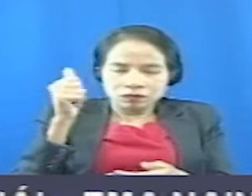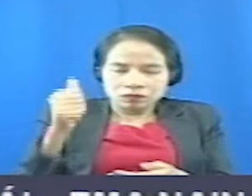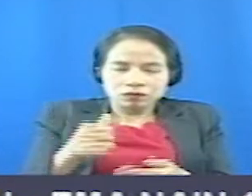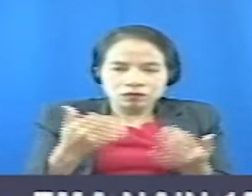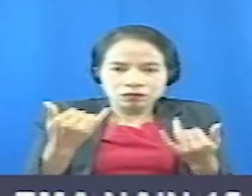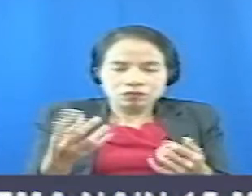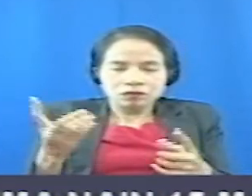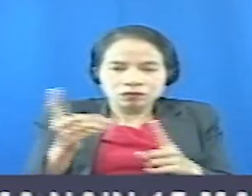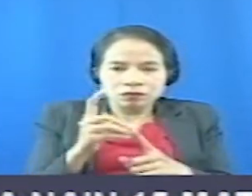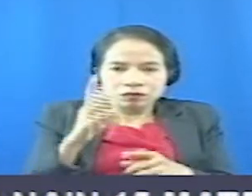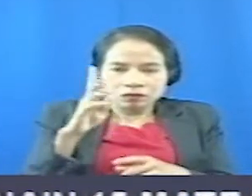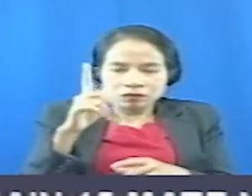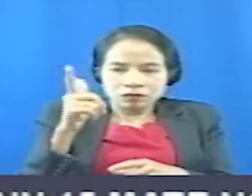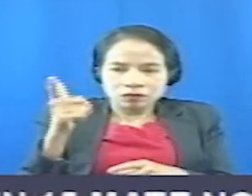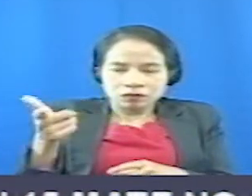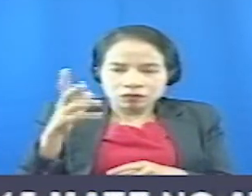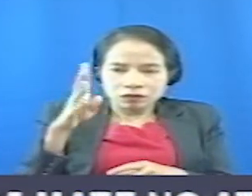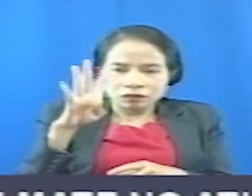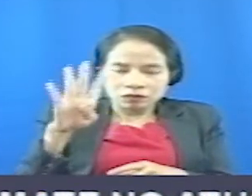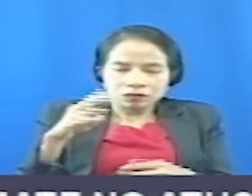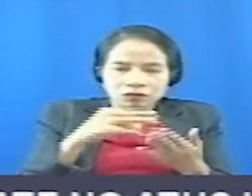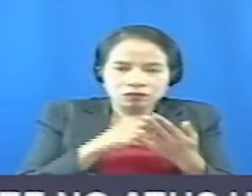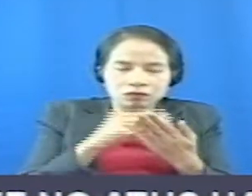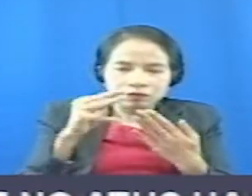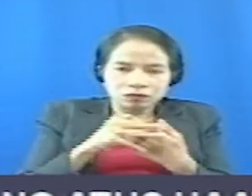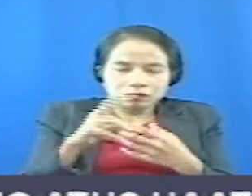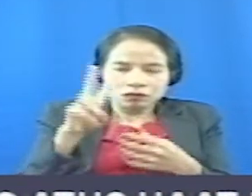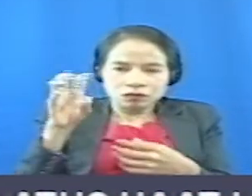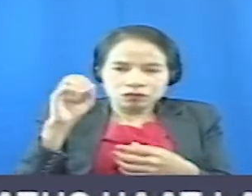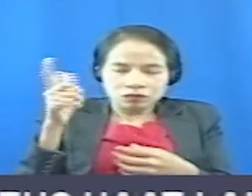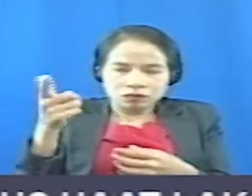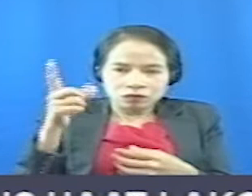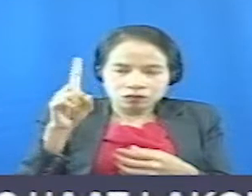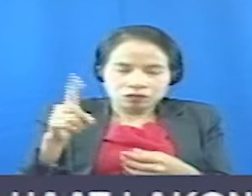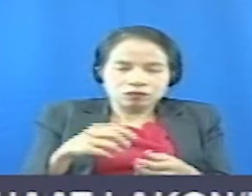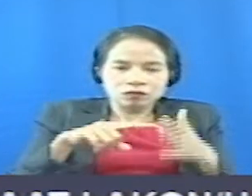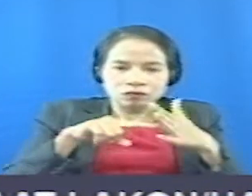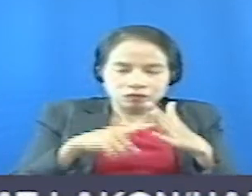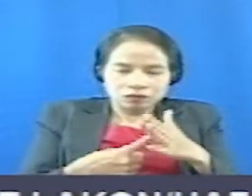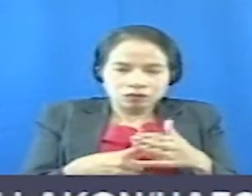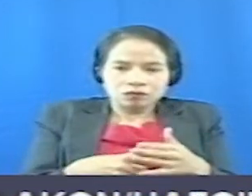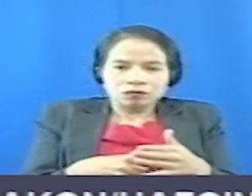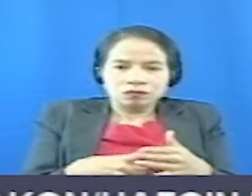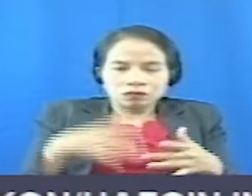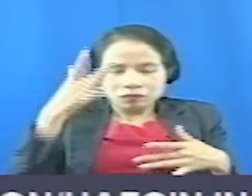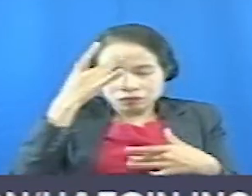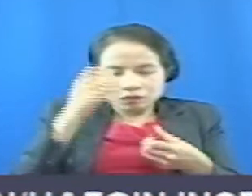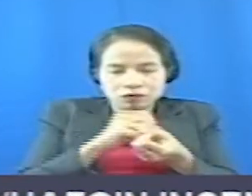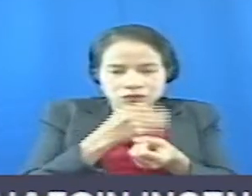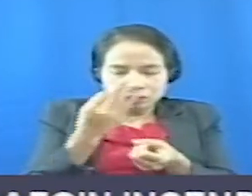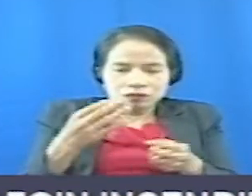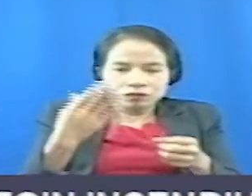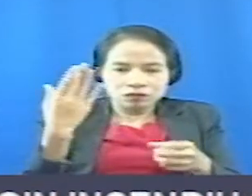Hoje, dia 24 de março de 2021, interrompeu a evolução surto COVID-19 em município